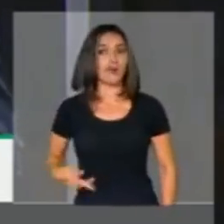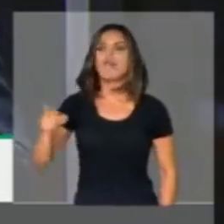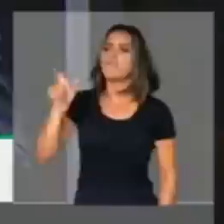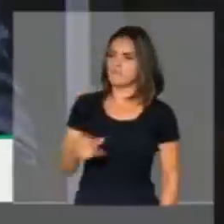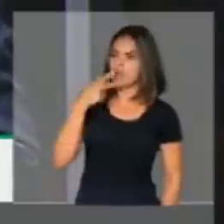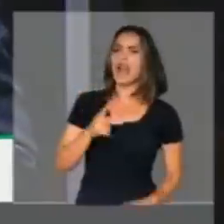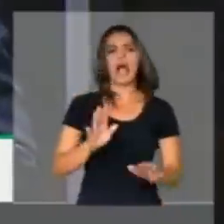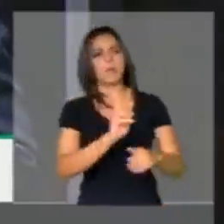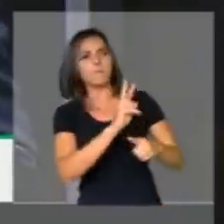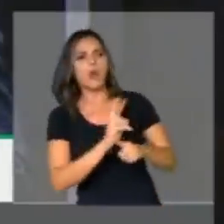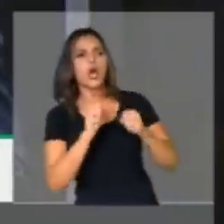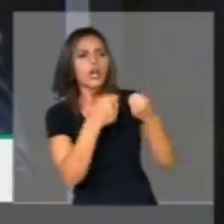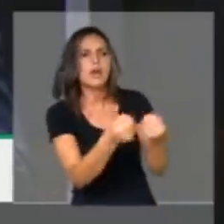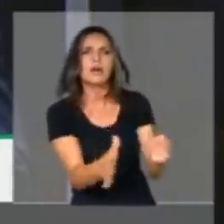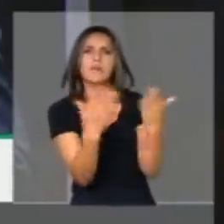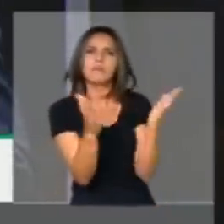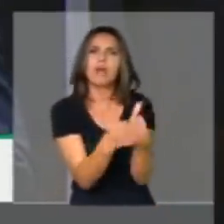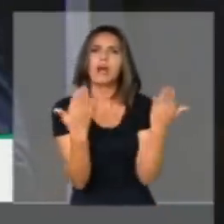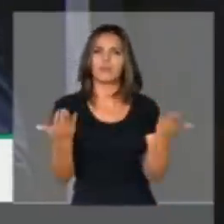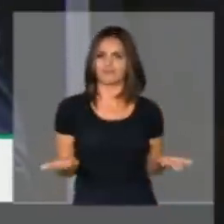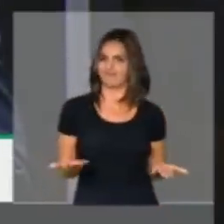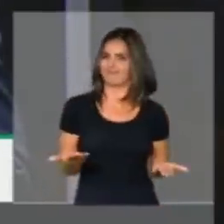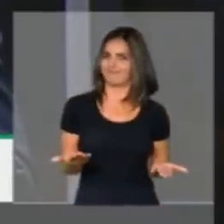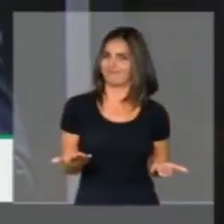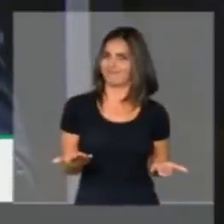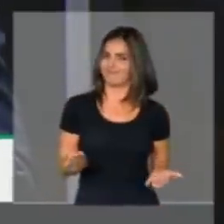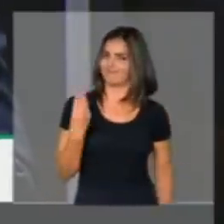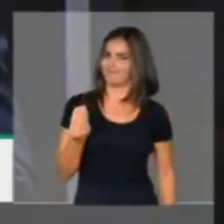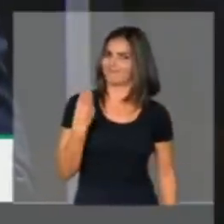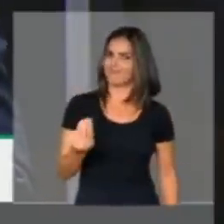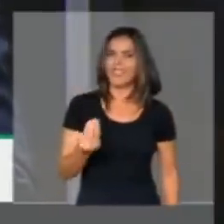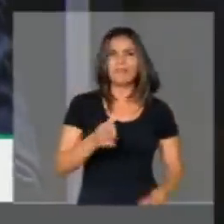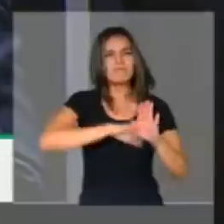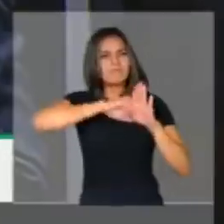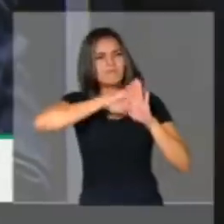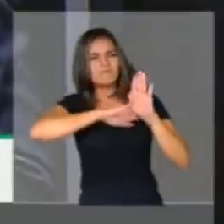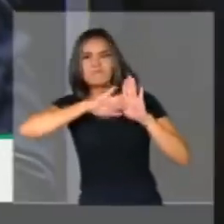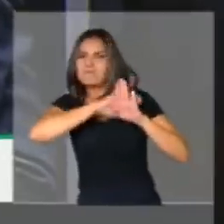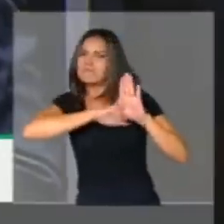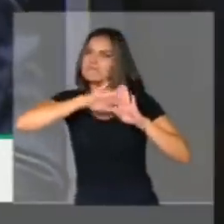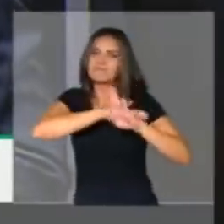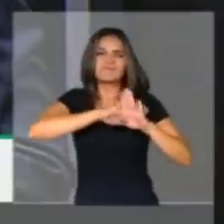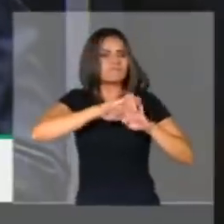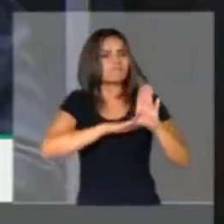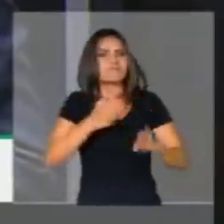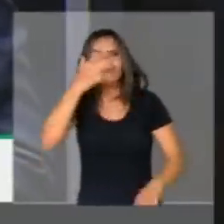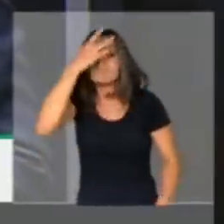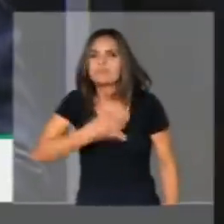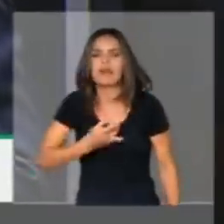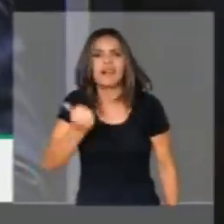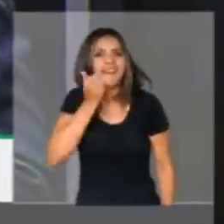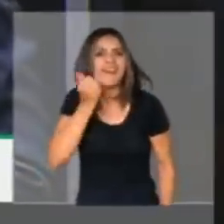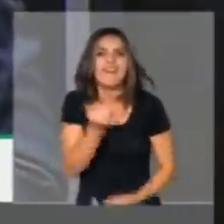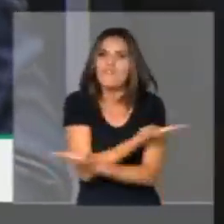está protegendo os mais pobres, combatendo a reforma da Previdência. É uma hipocrisia escancarada para